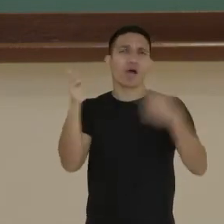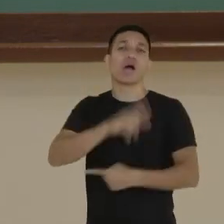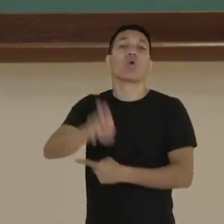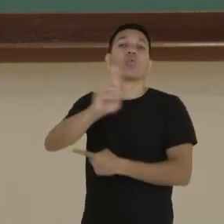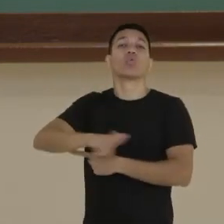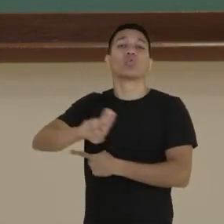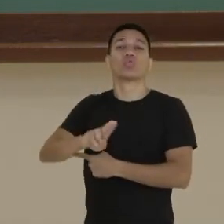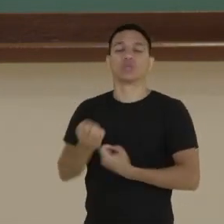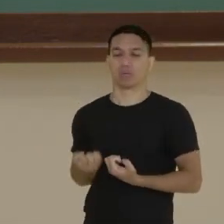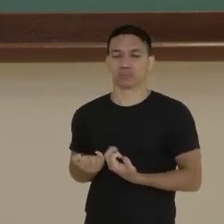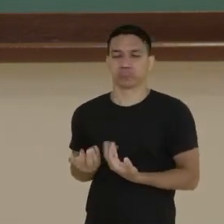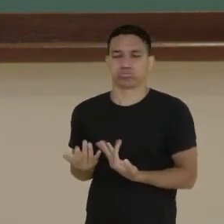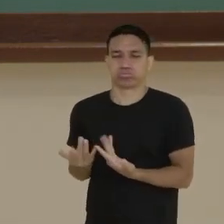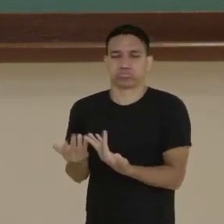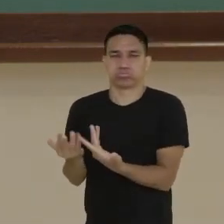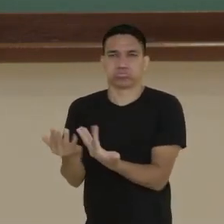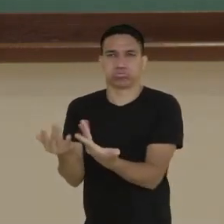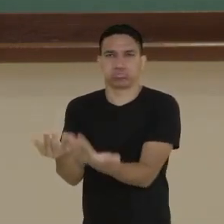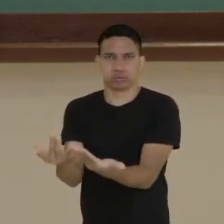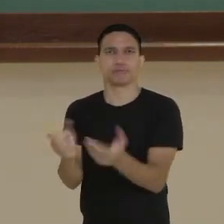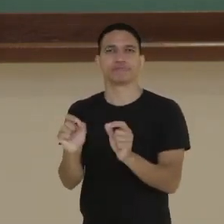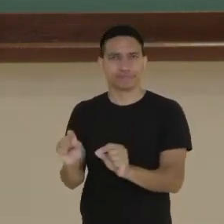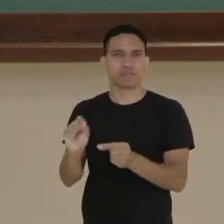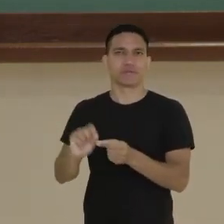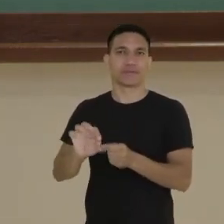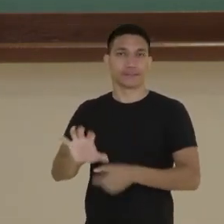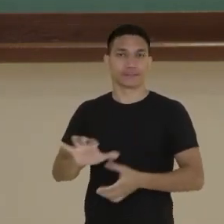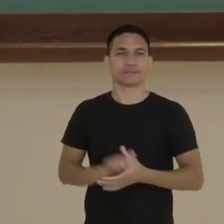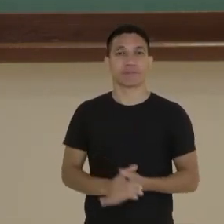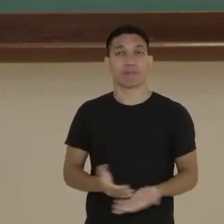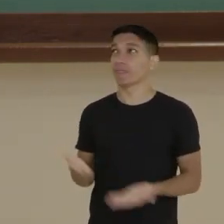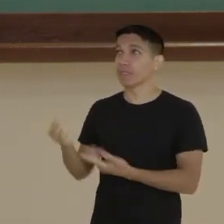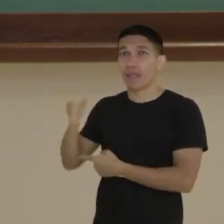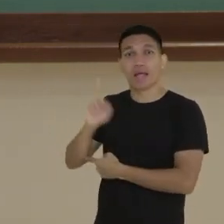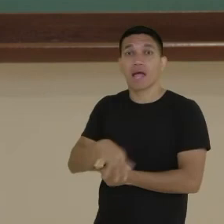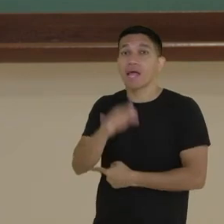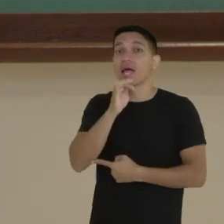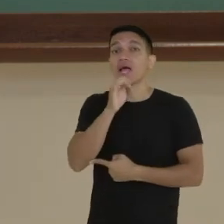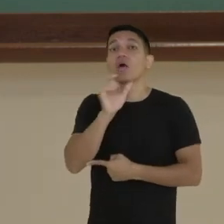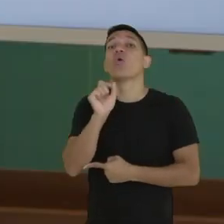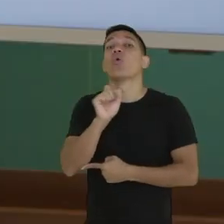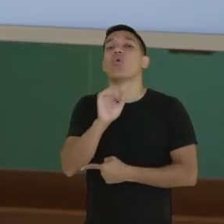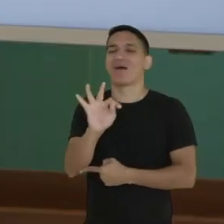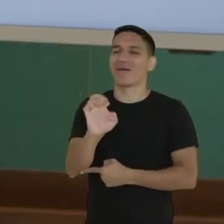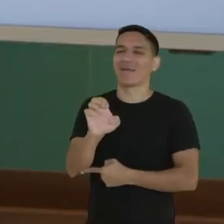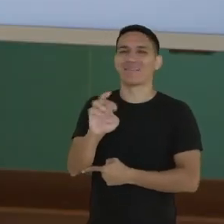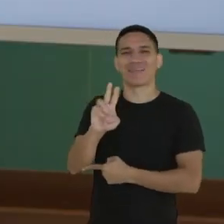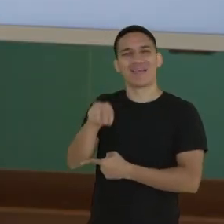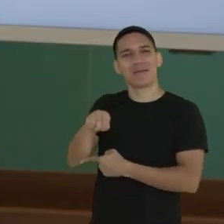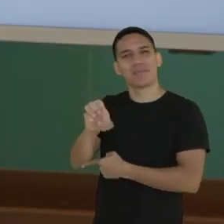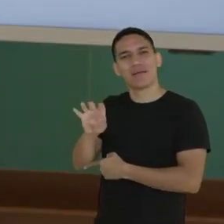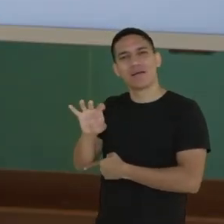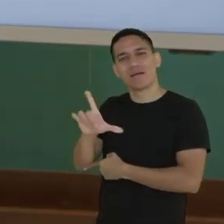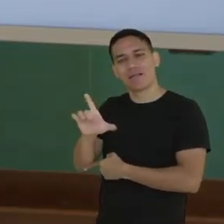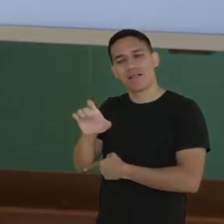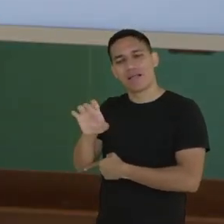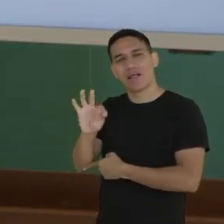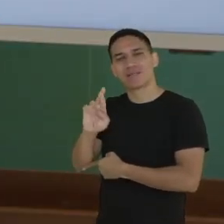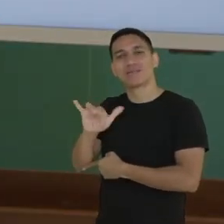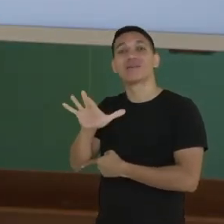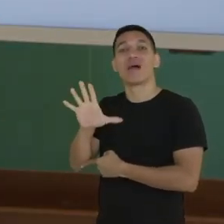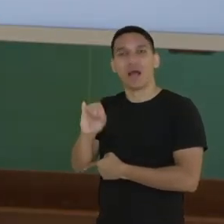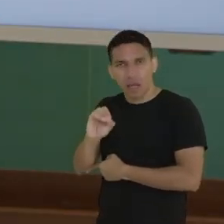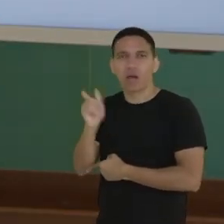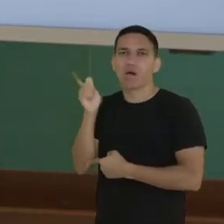a queima, certo? Bem, isso aqui seria um exemplo de uma termoelétrica, né, onde você está gerando vapor e esse vapor pode